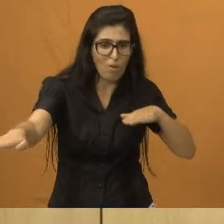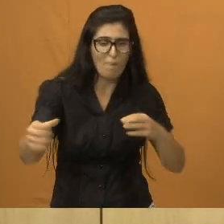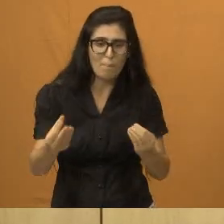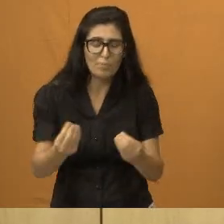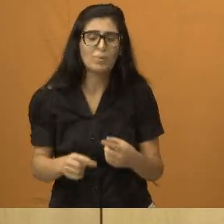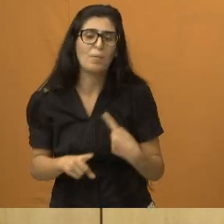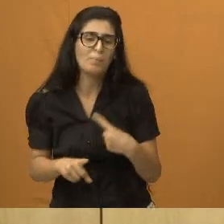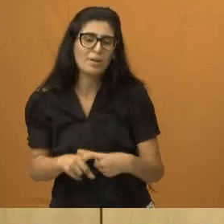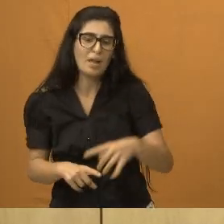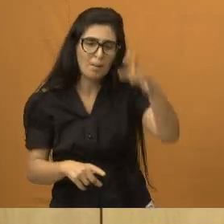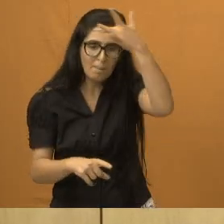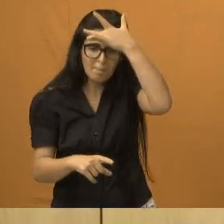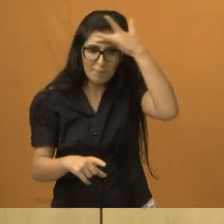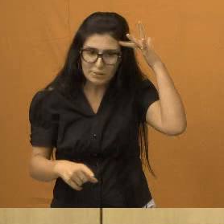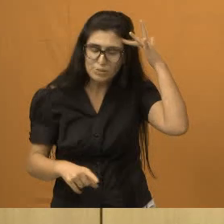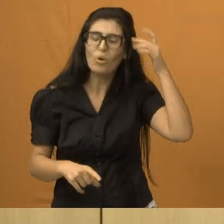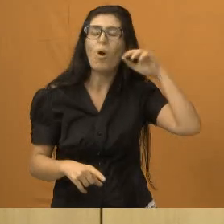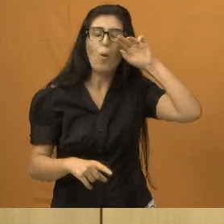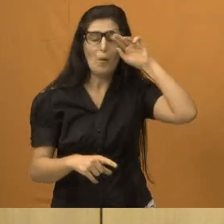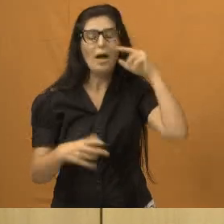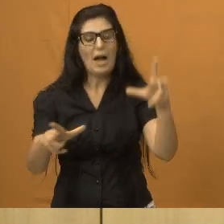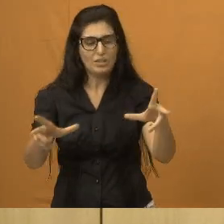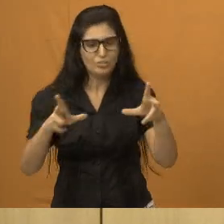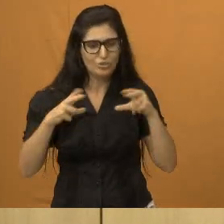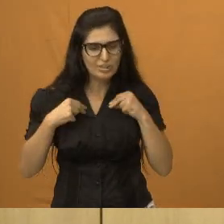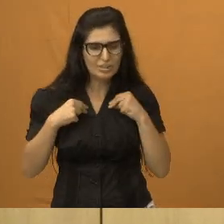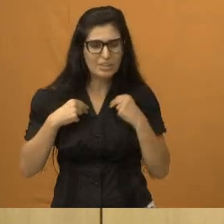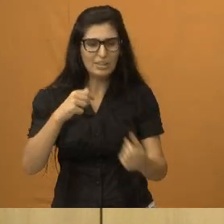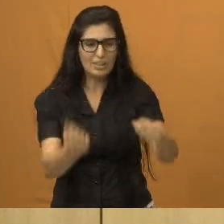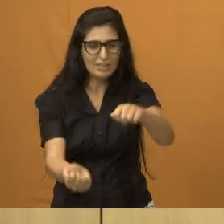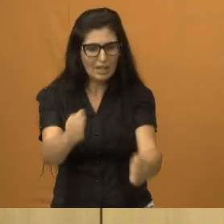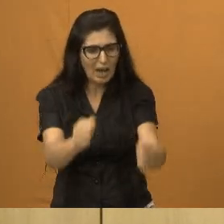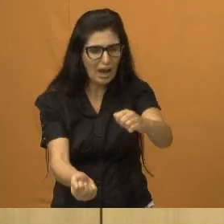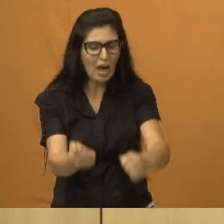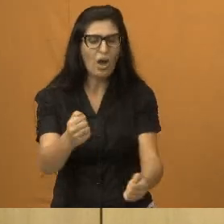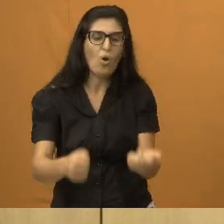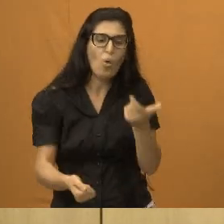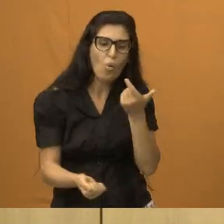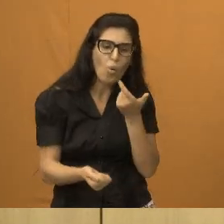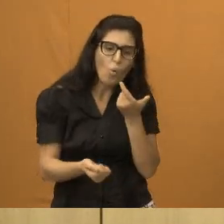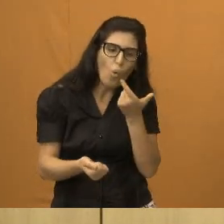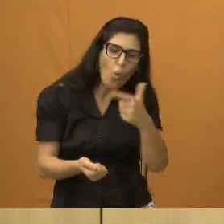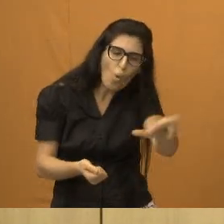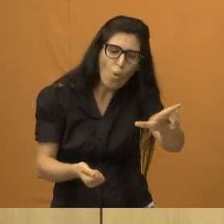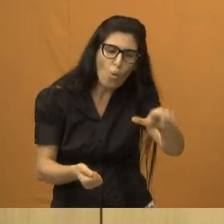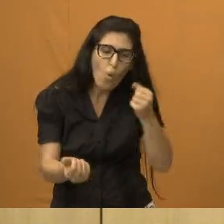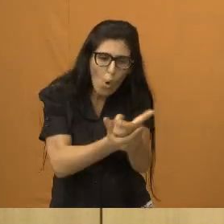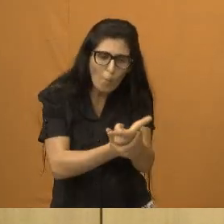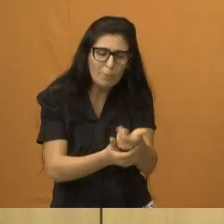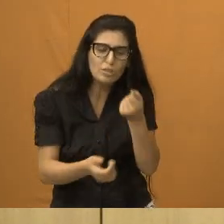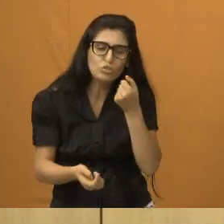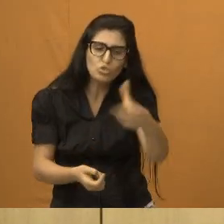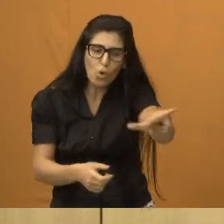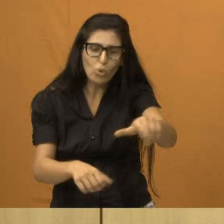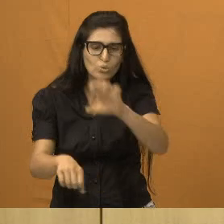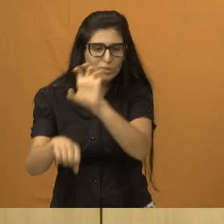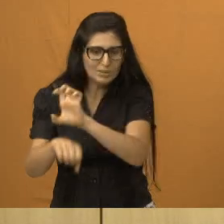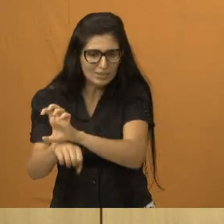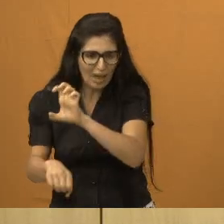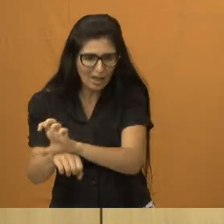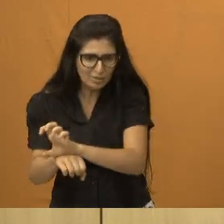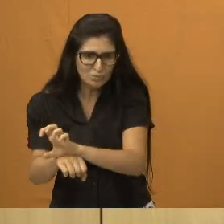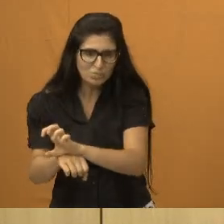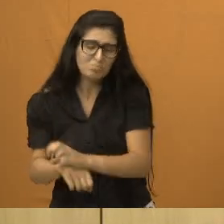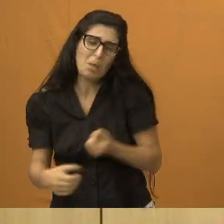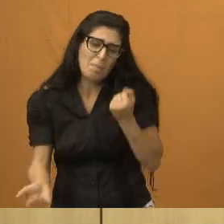comprando, adquirindo esse bem de outros estados que pagam menos IPVA. Porque a gente